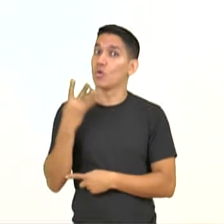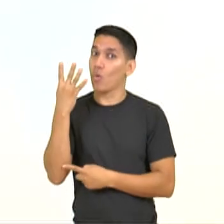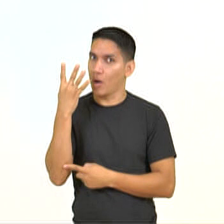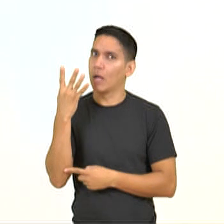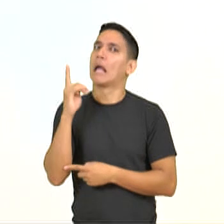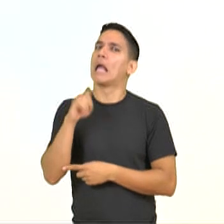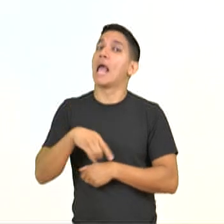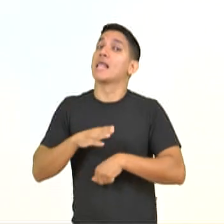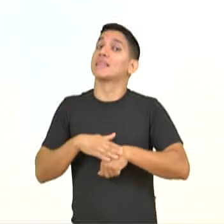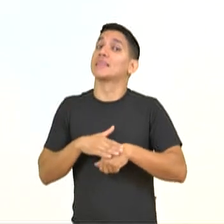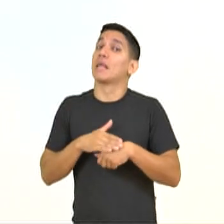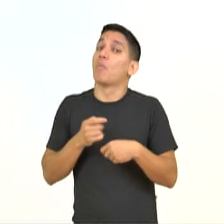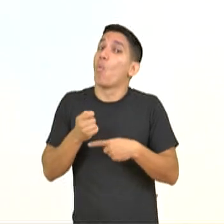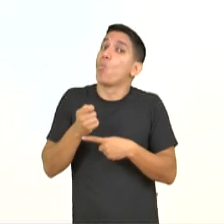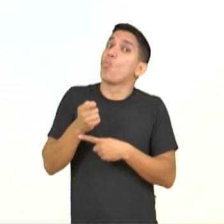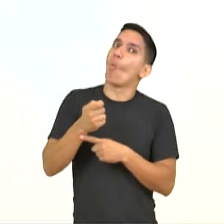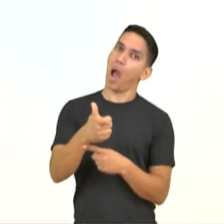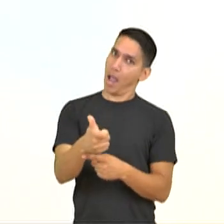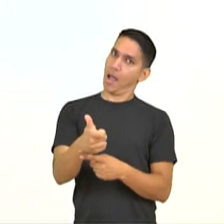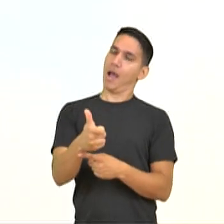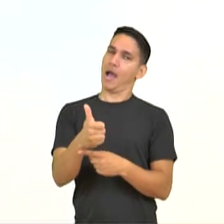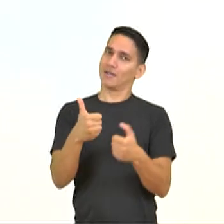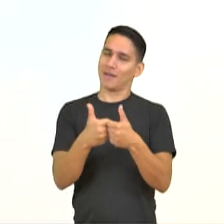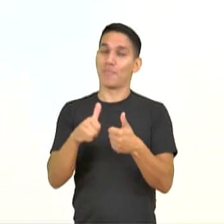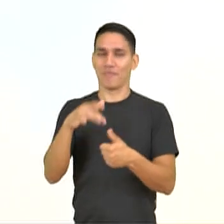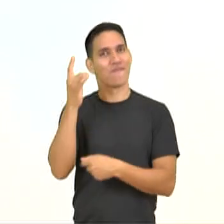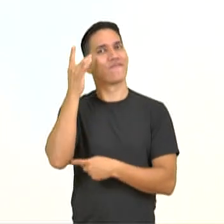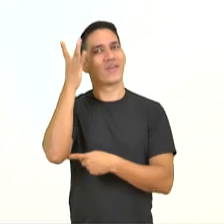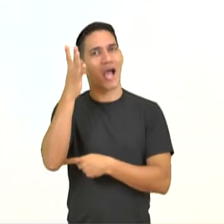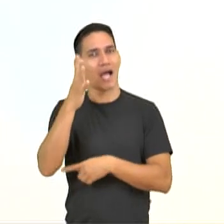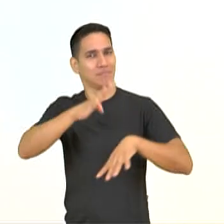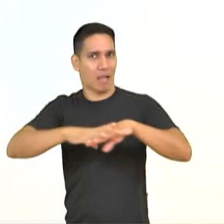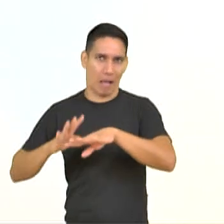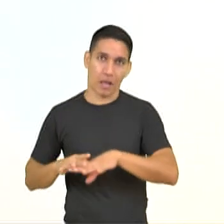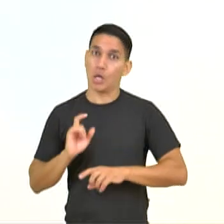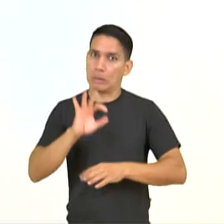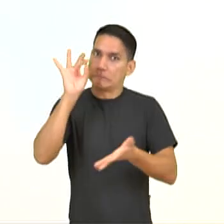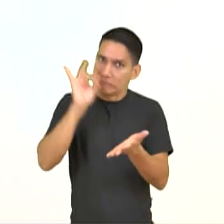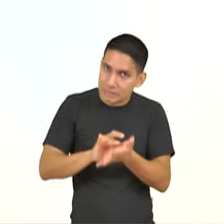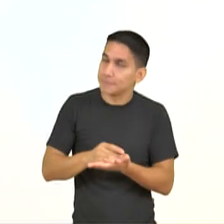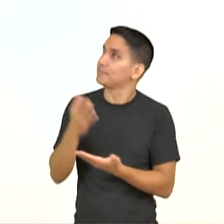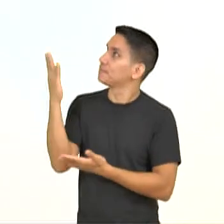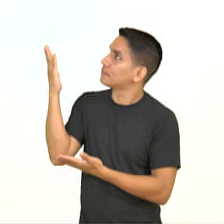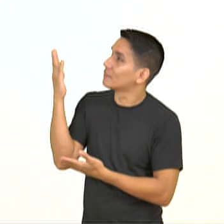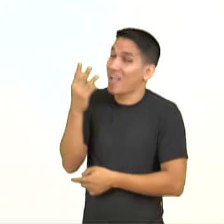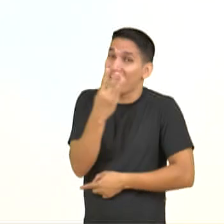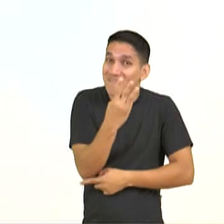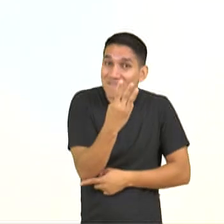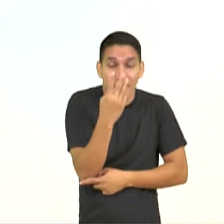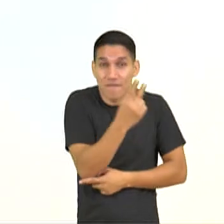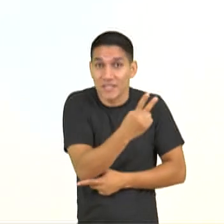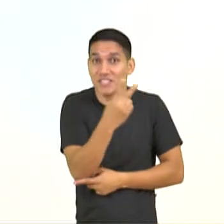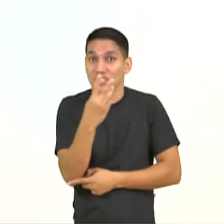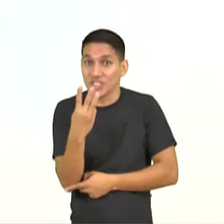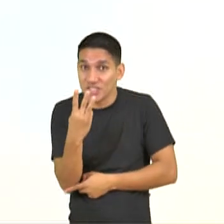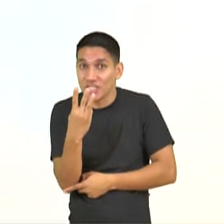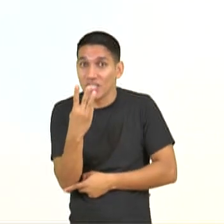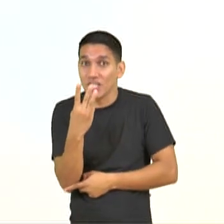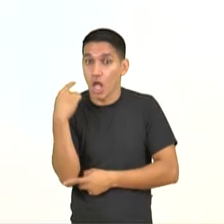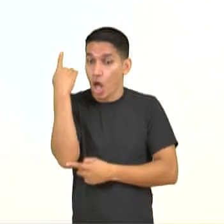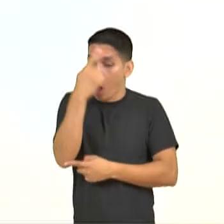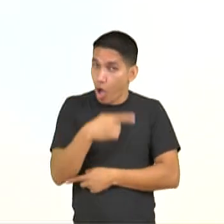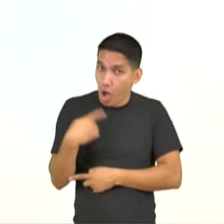tempo aproximado, né, para facilitar ali os cálculos. O tempo exato, 23 horas,